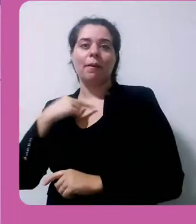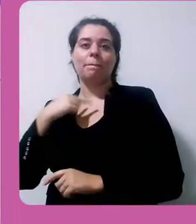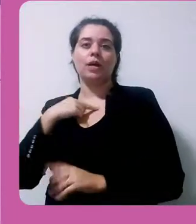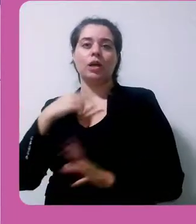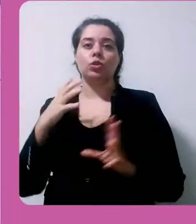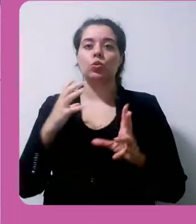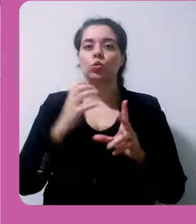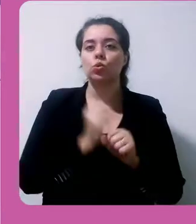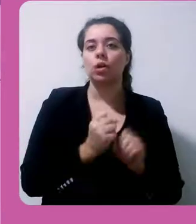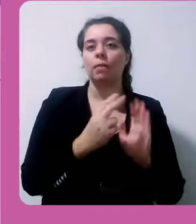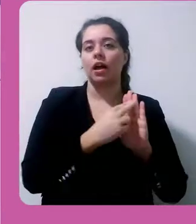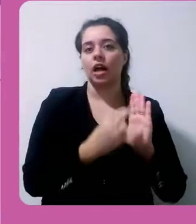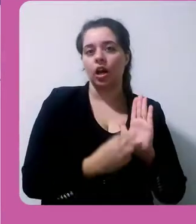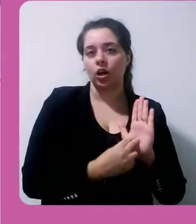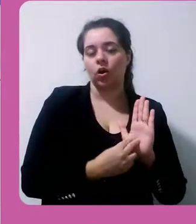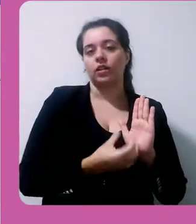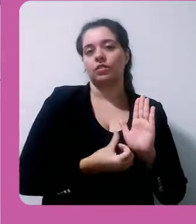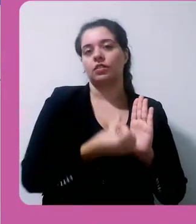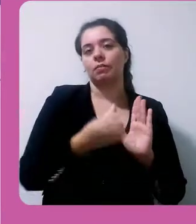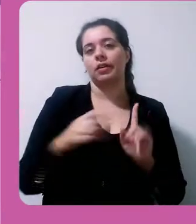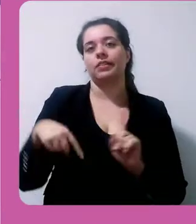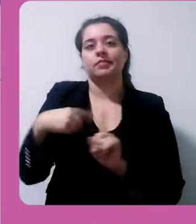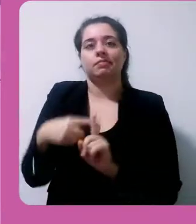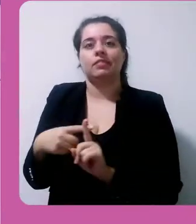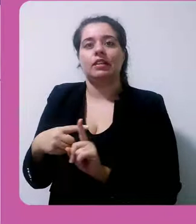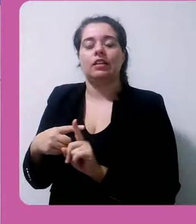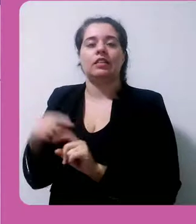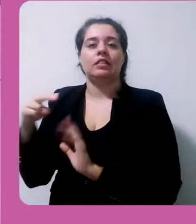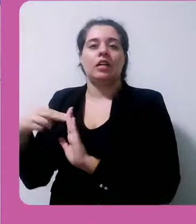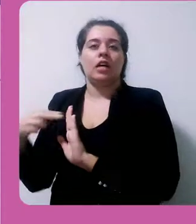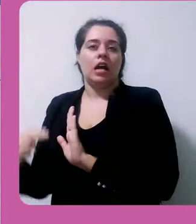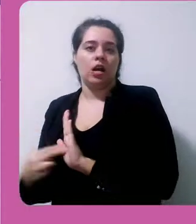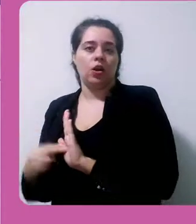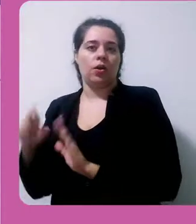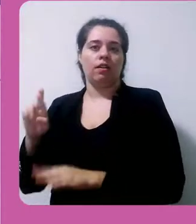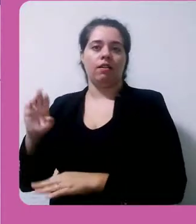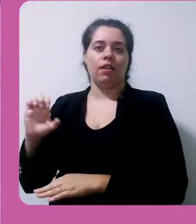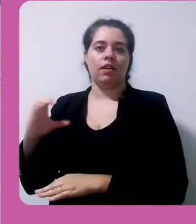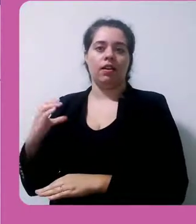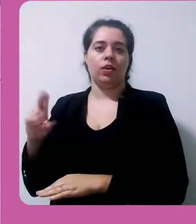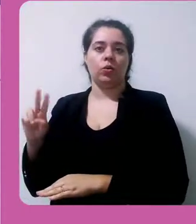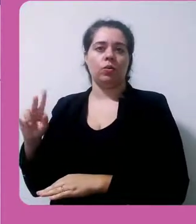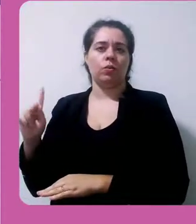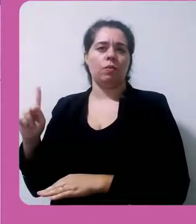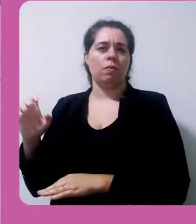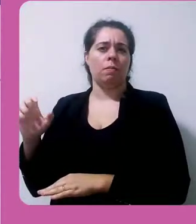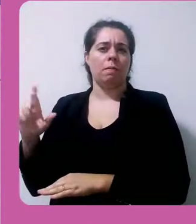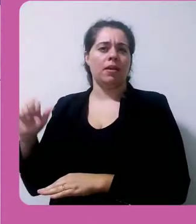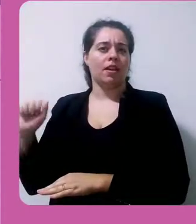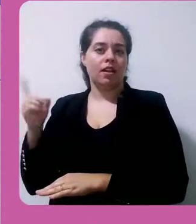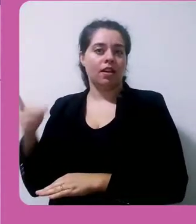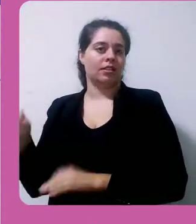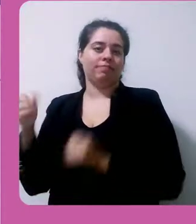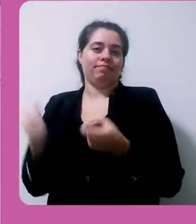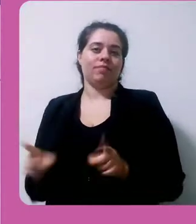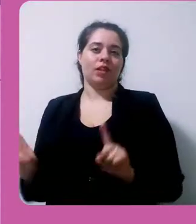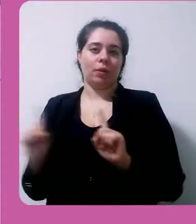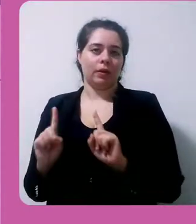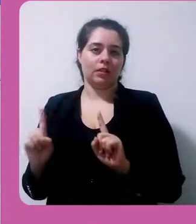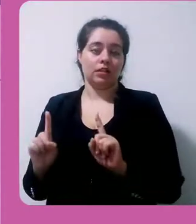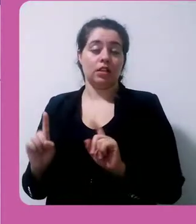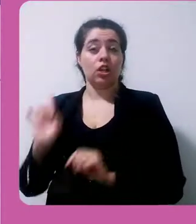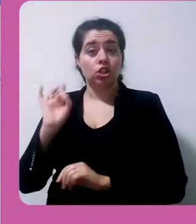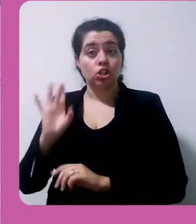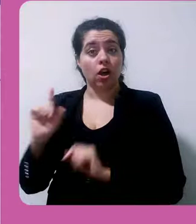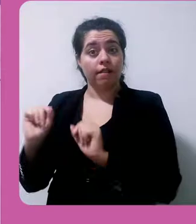zero, por exemplo, da recuperação. Tá? Só vai fazer a recuperação quem tem nota abaixo de